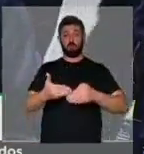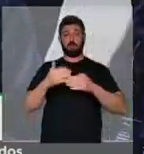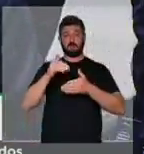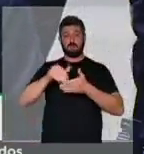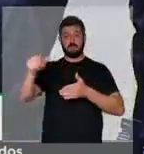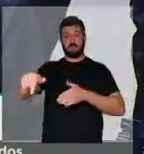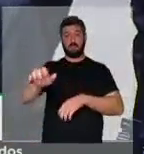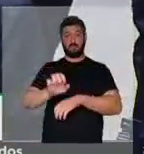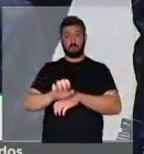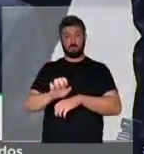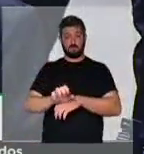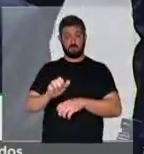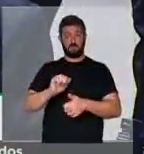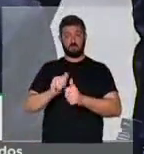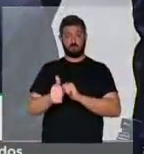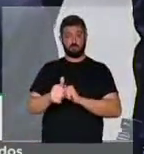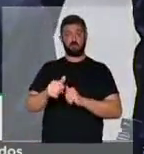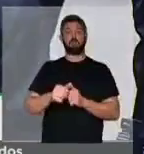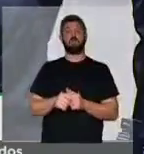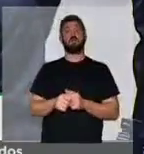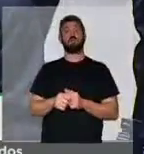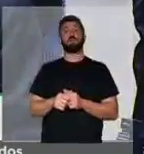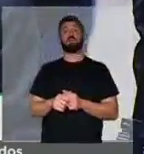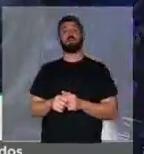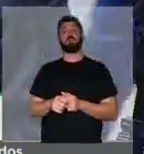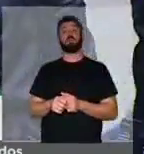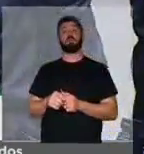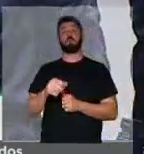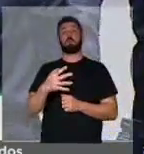de Estado do Esporte, João Barbiero, de